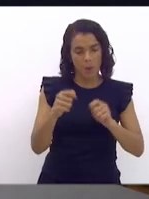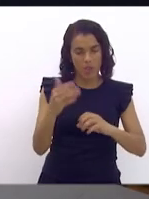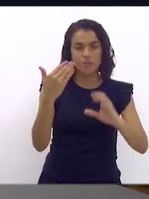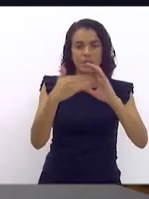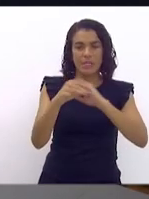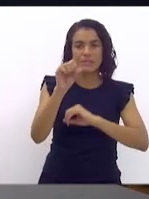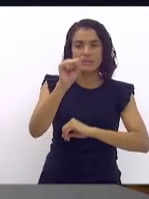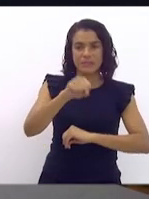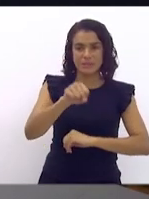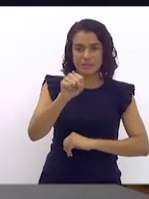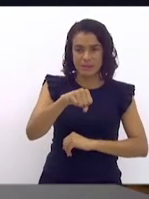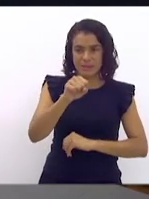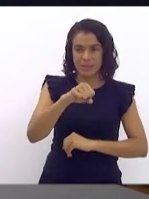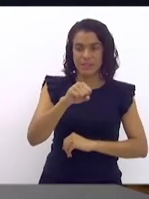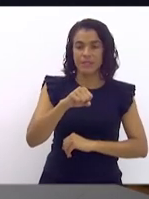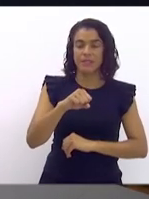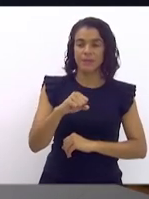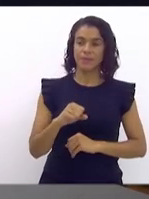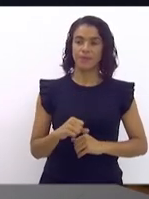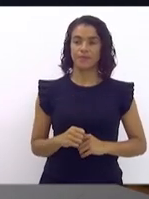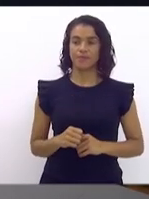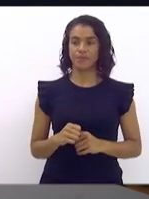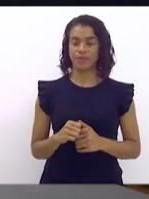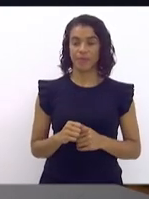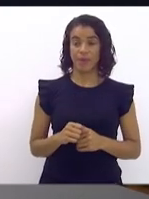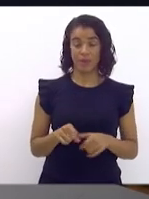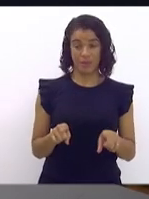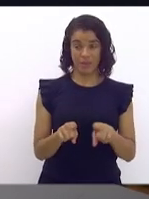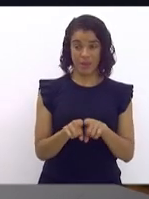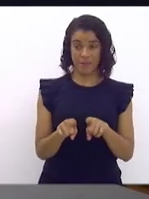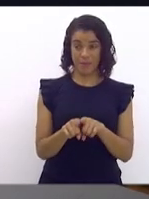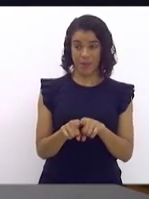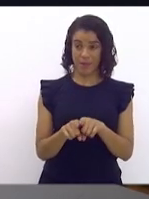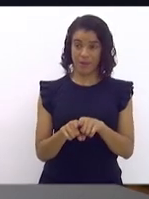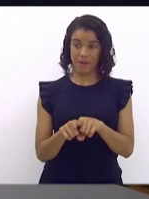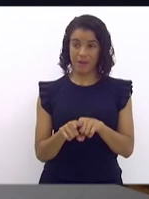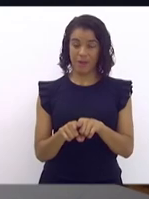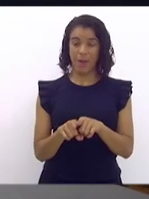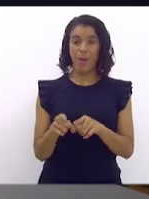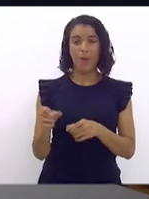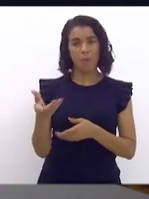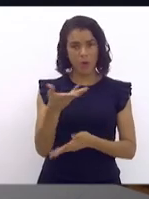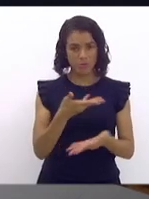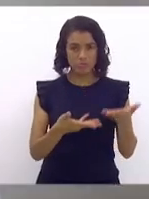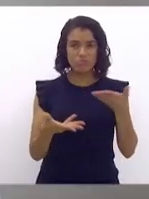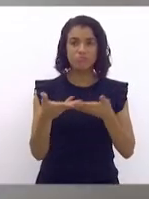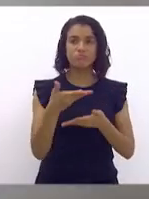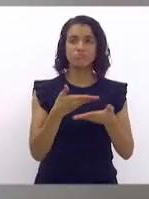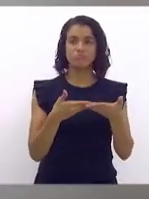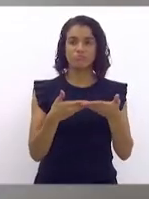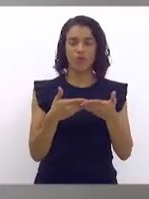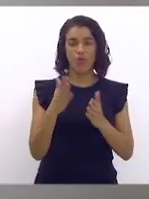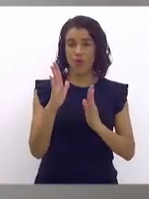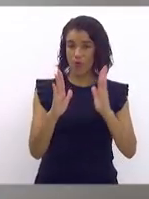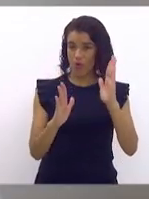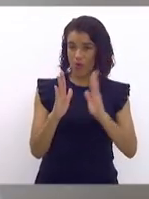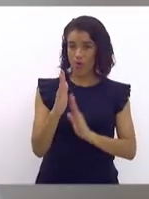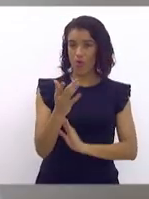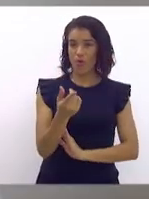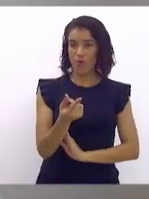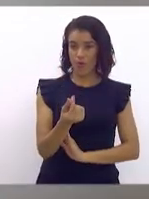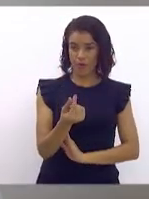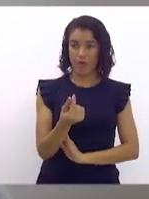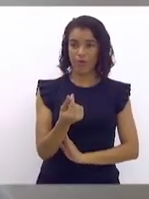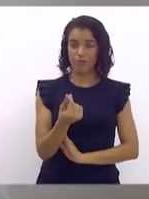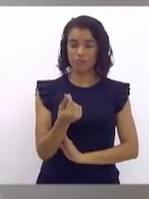sim. Inclusive, a gente, eu posso até compartilhar aqui inicialmente um valor aproximado, eu teria que confirmar o